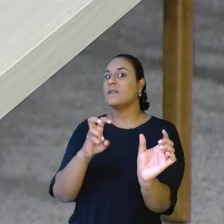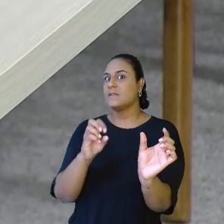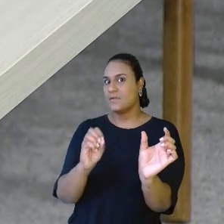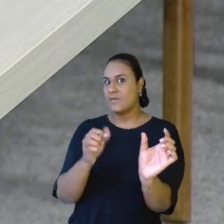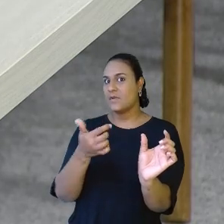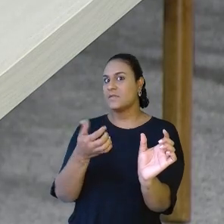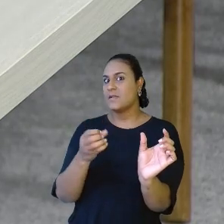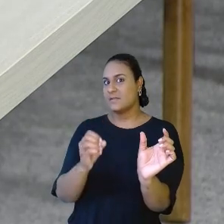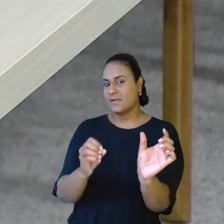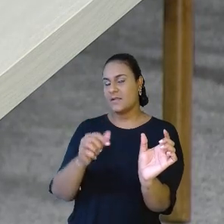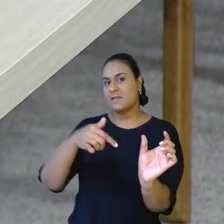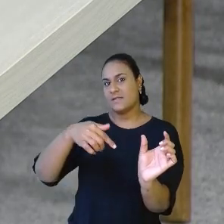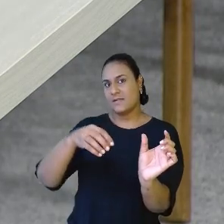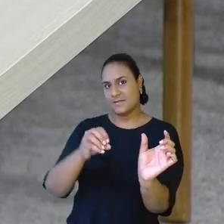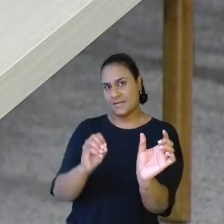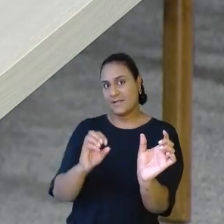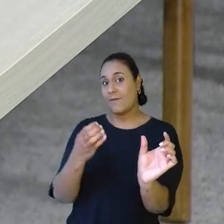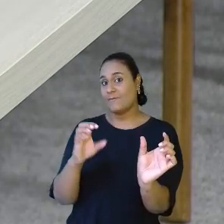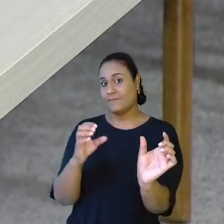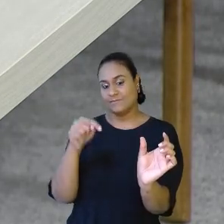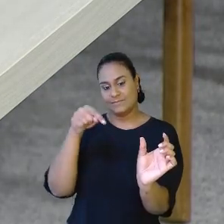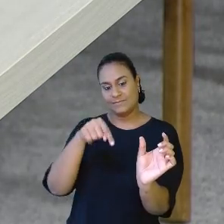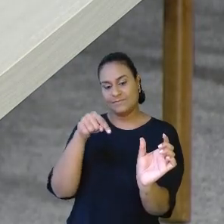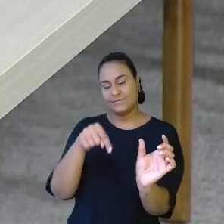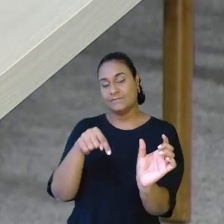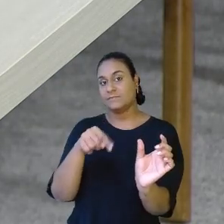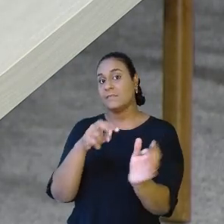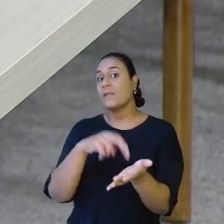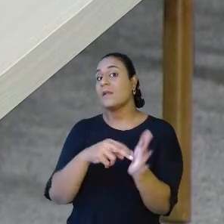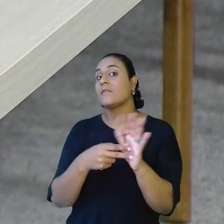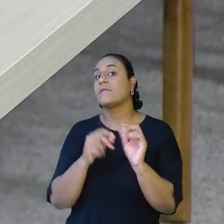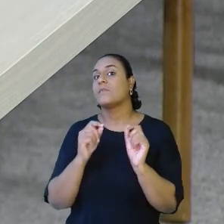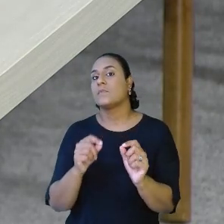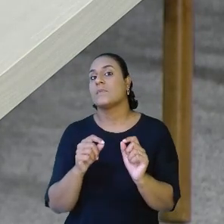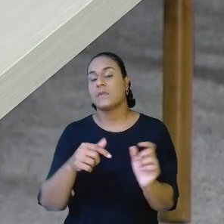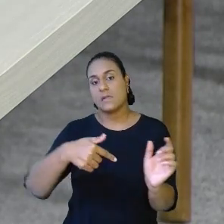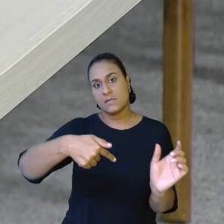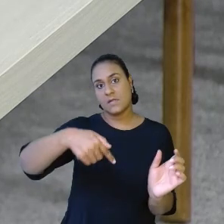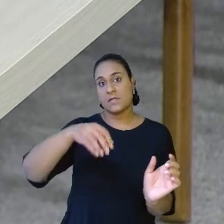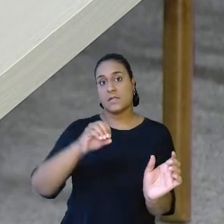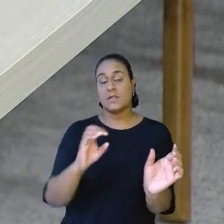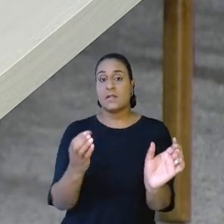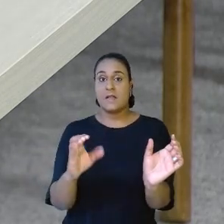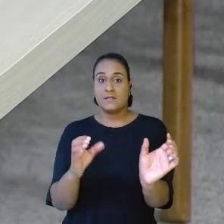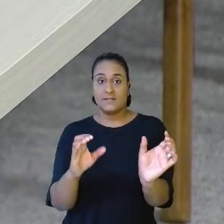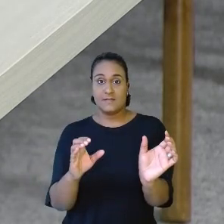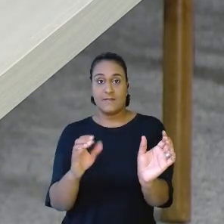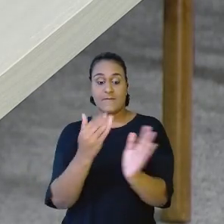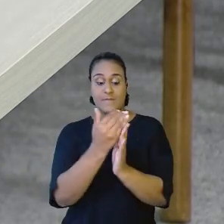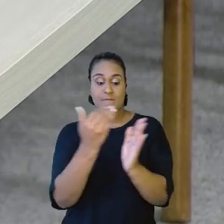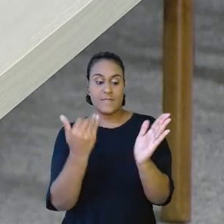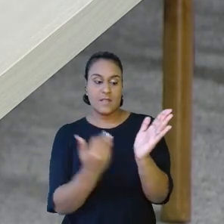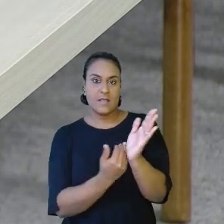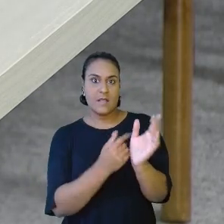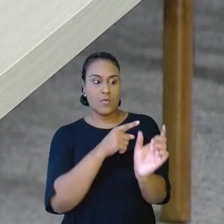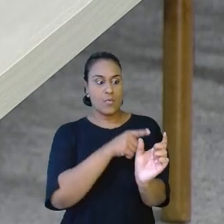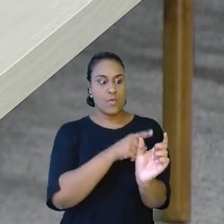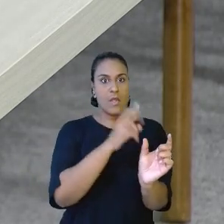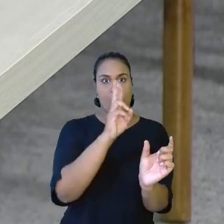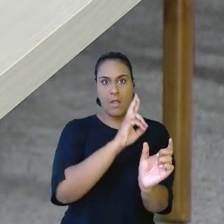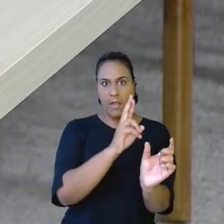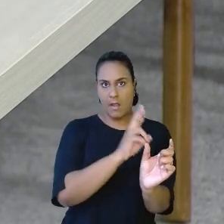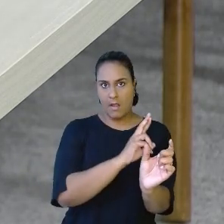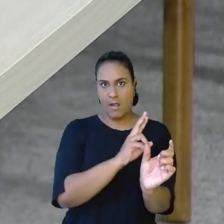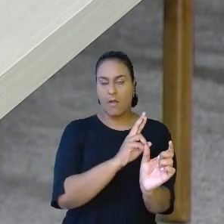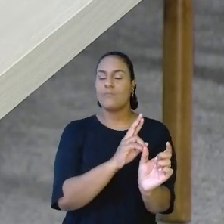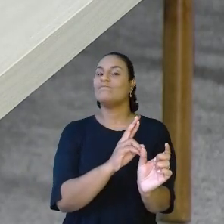60, 70 centavos. Isso significa dizer que 70 centavos é menor do que R$1.